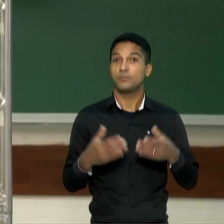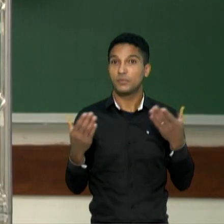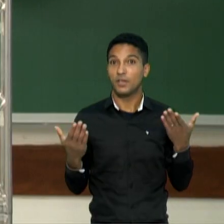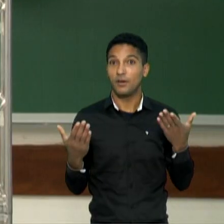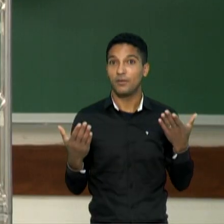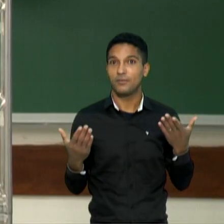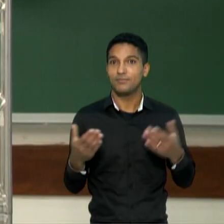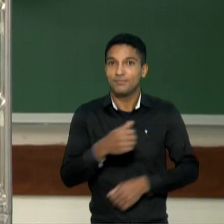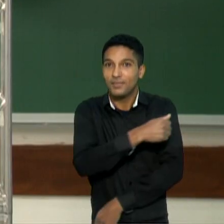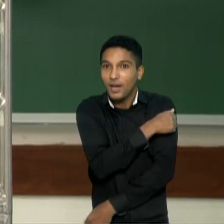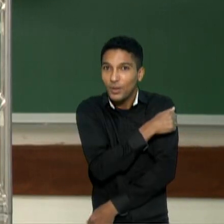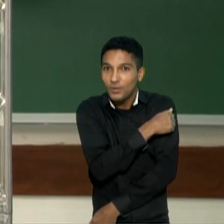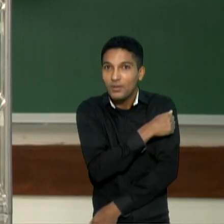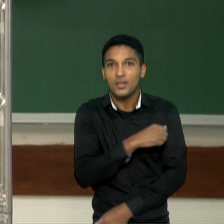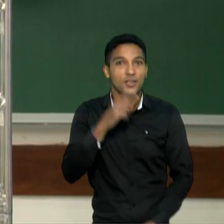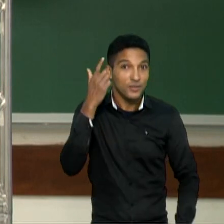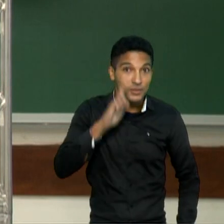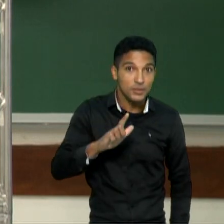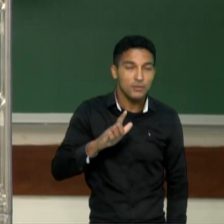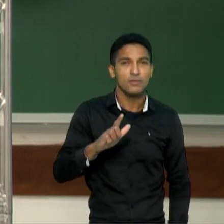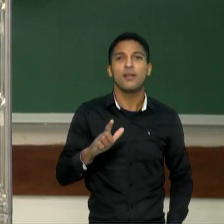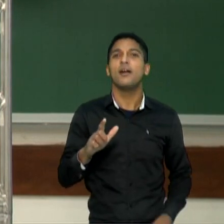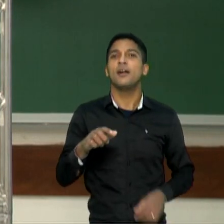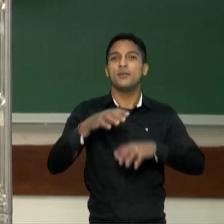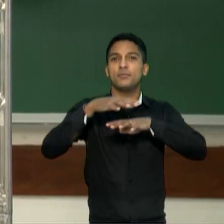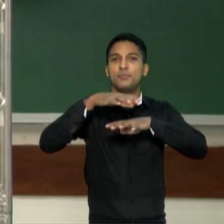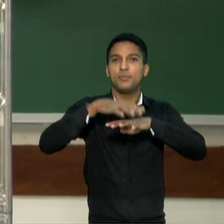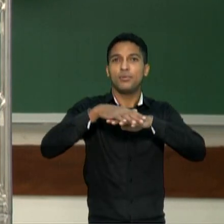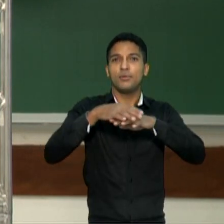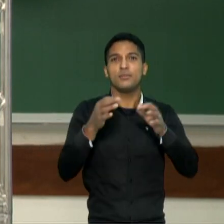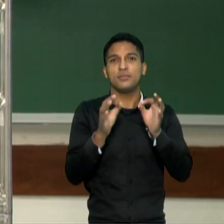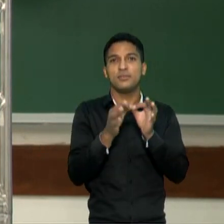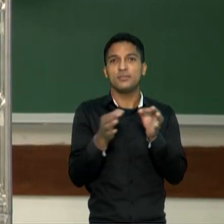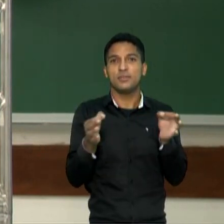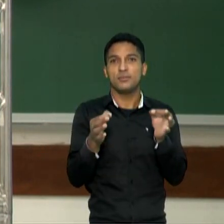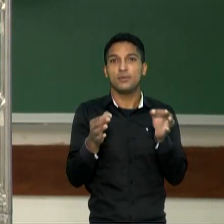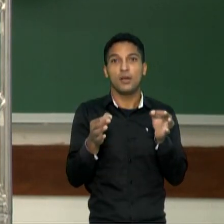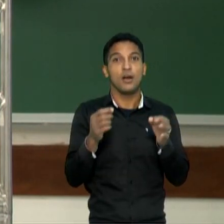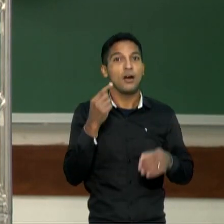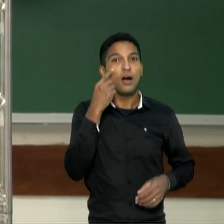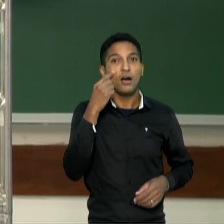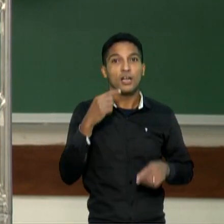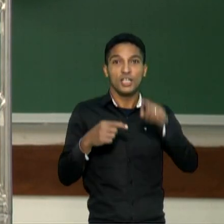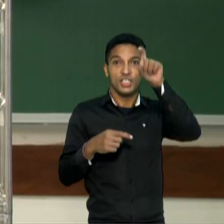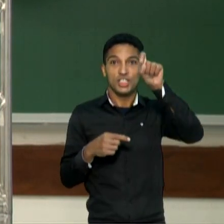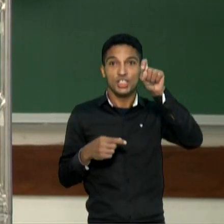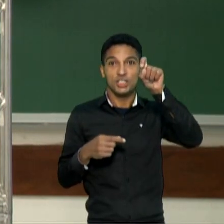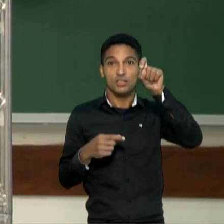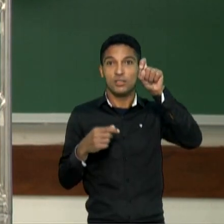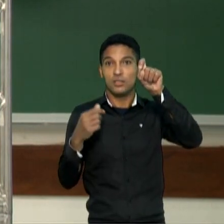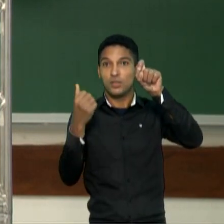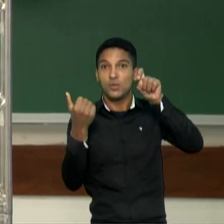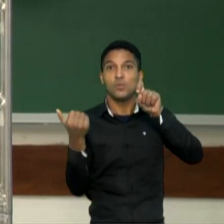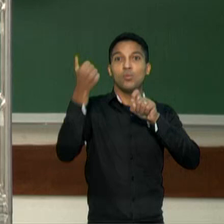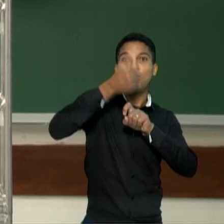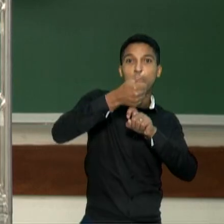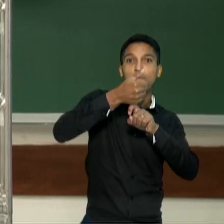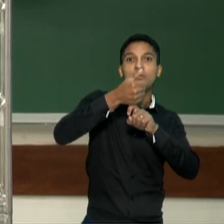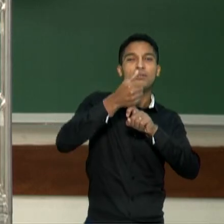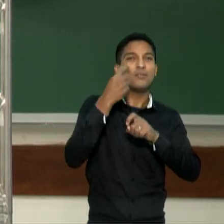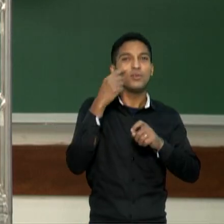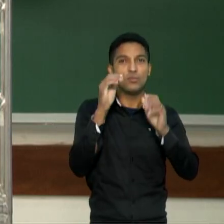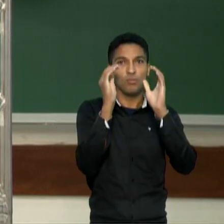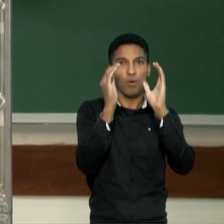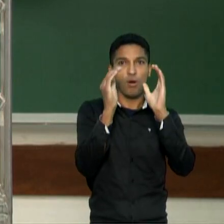Então, galera, beleza? Conseguiram? Exercício simples, né? Trocar ali o valor do x, né? E calcular, fazer continha básica.